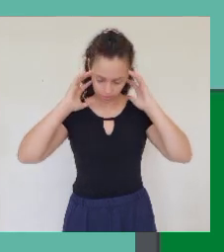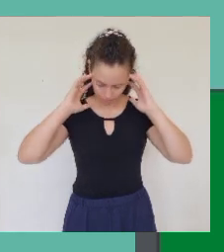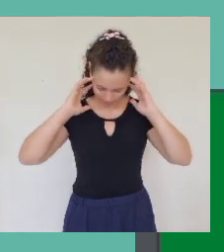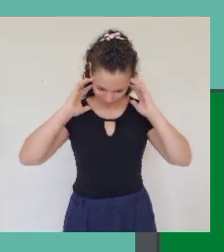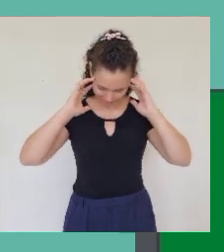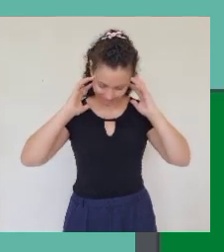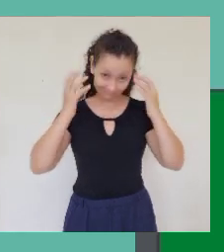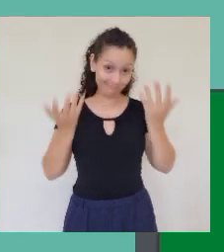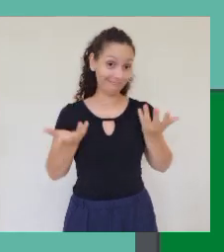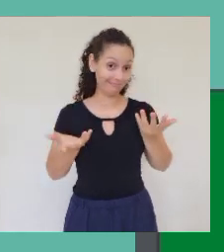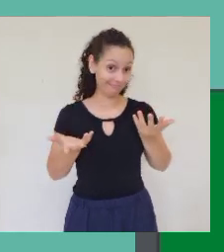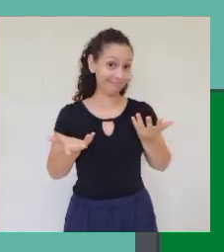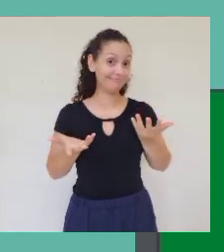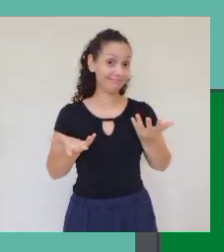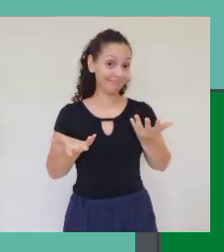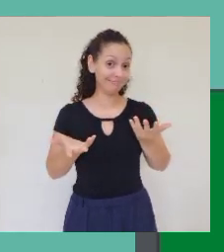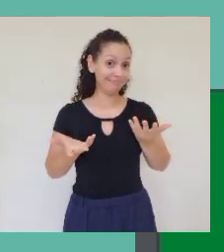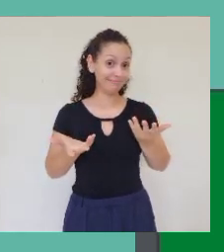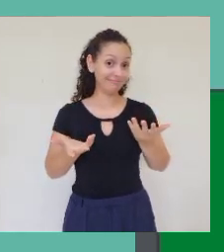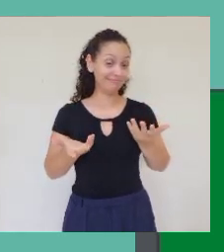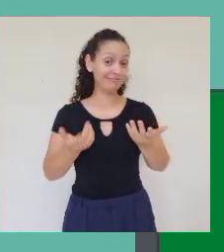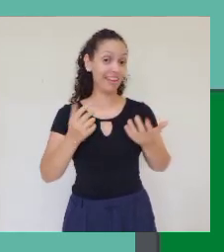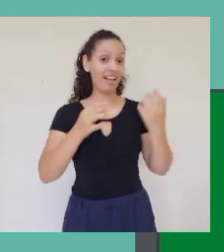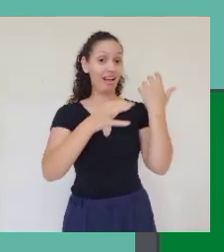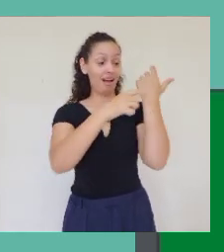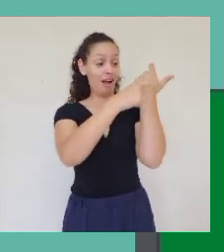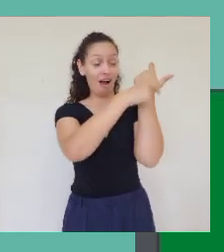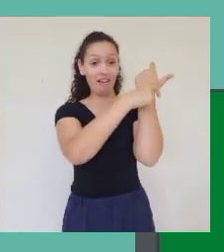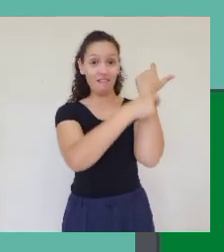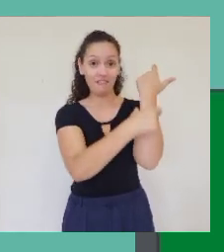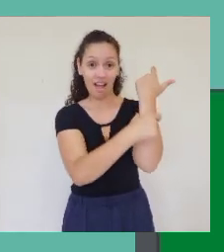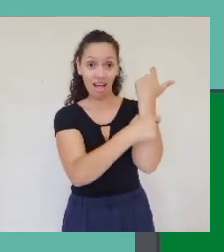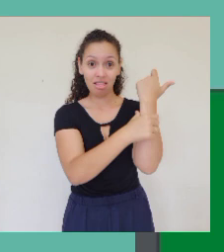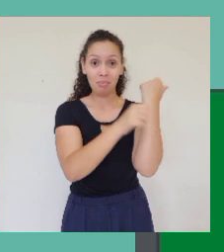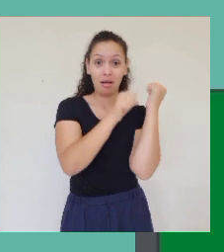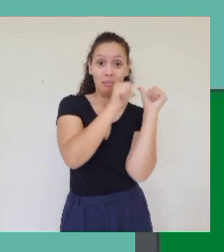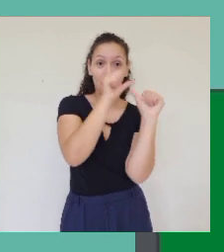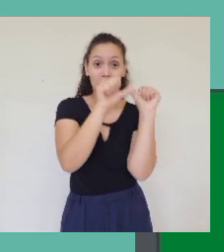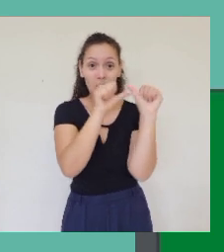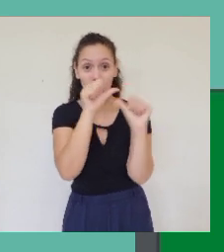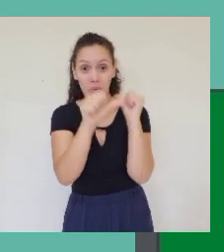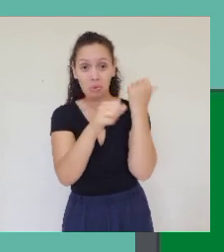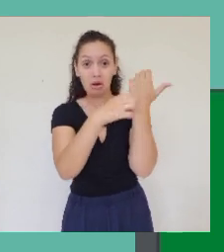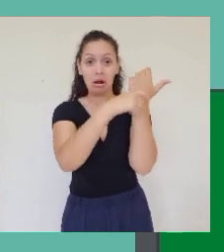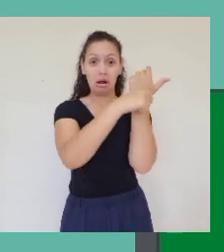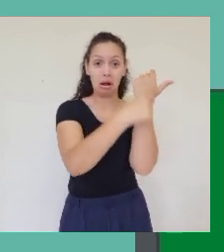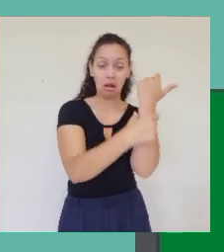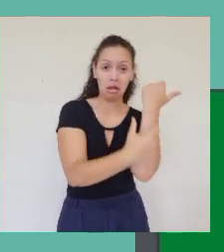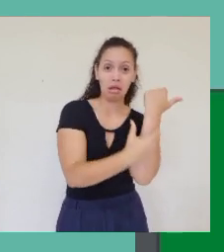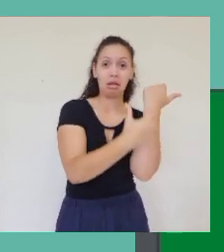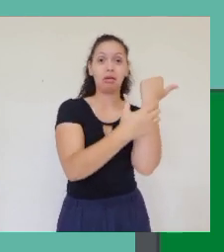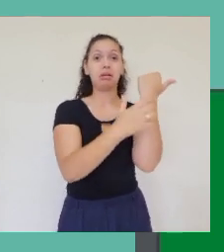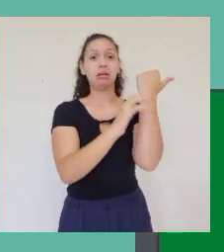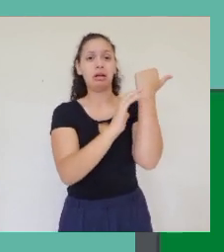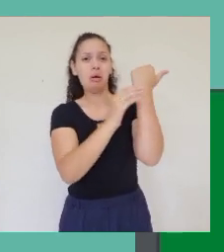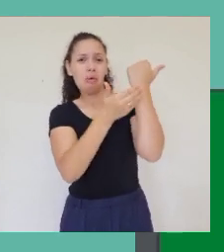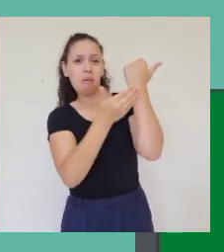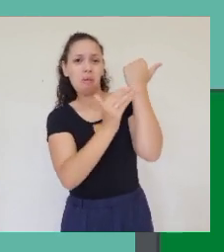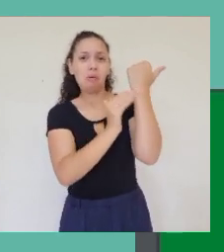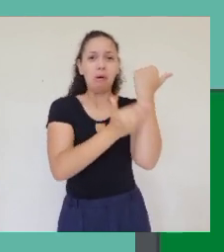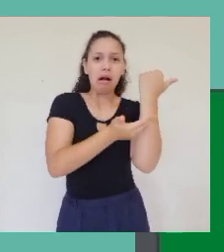de alterações, né? A gente tem deslocamento de vértebra para frente, a gente tem redução dessa curvatura das vértebras